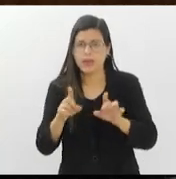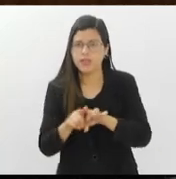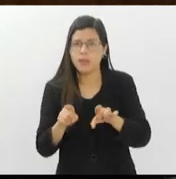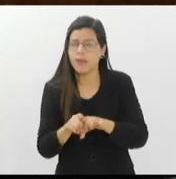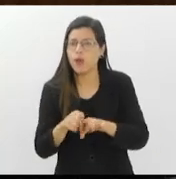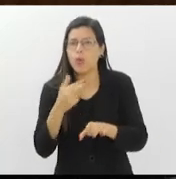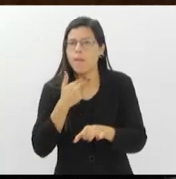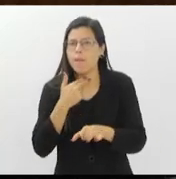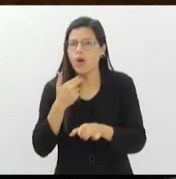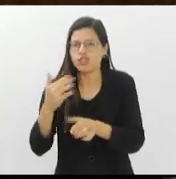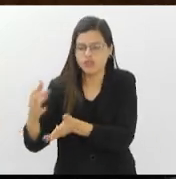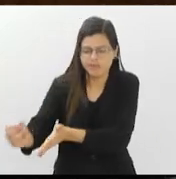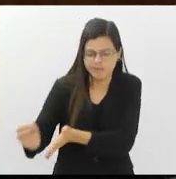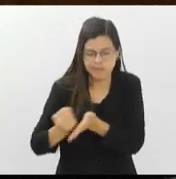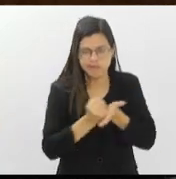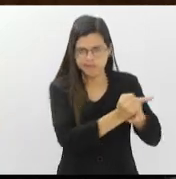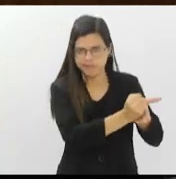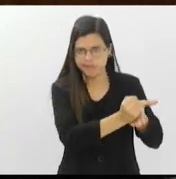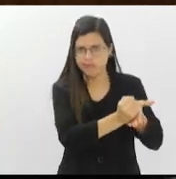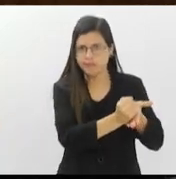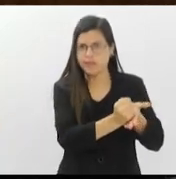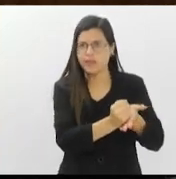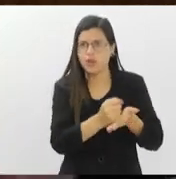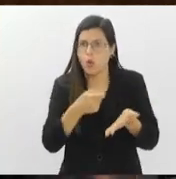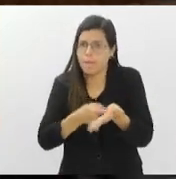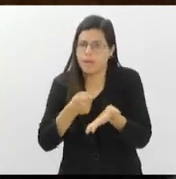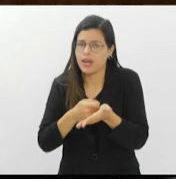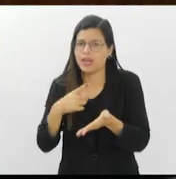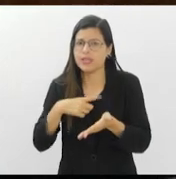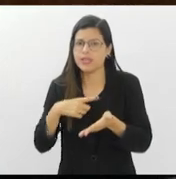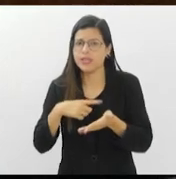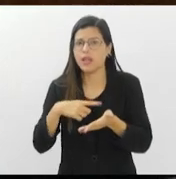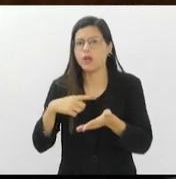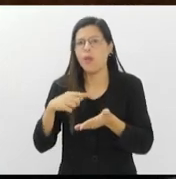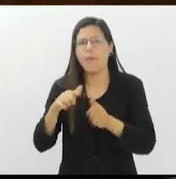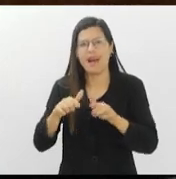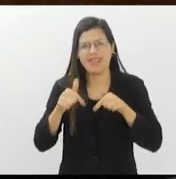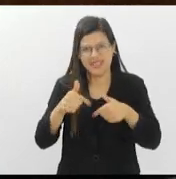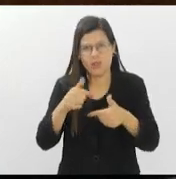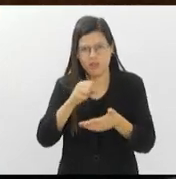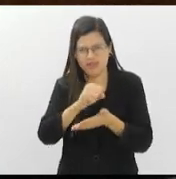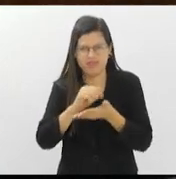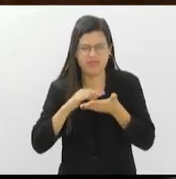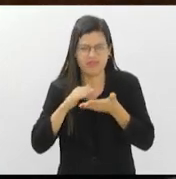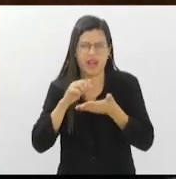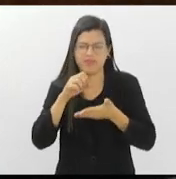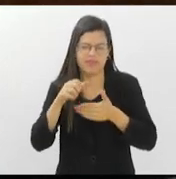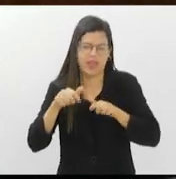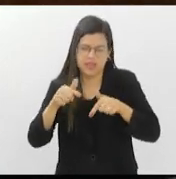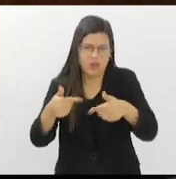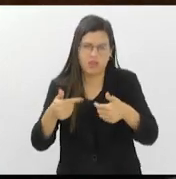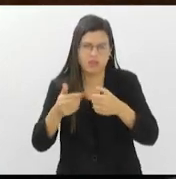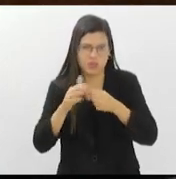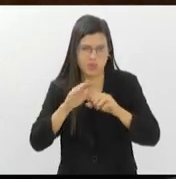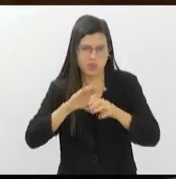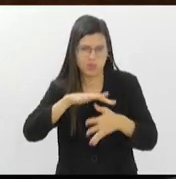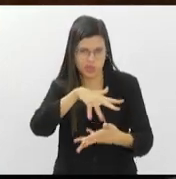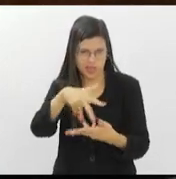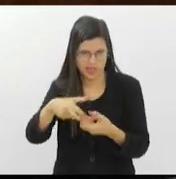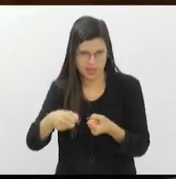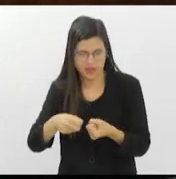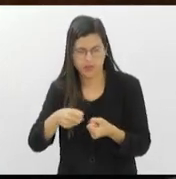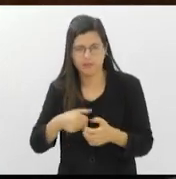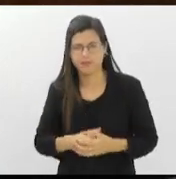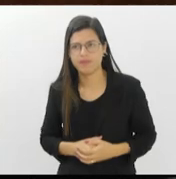uma atividade sustentável. Por que eu lembro dessa lei? Porque a Marinha,